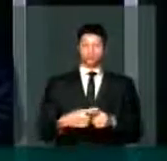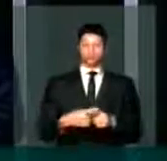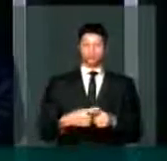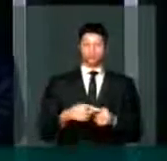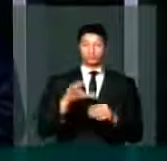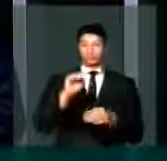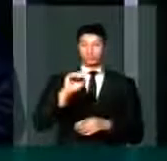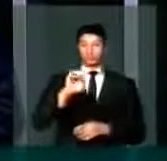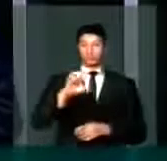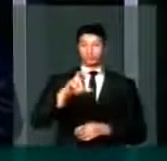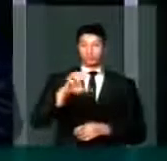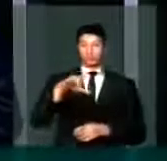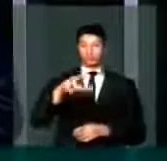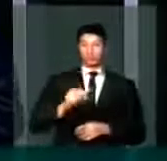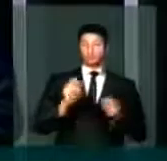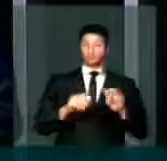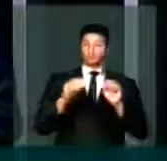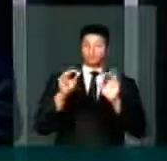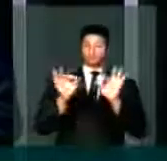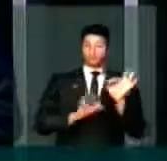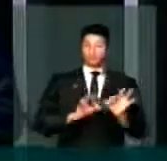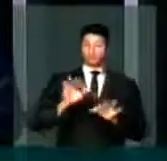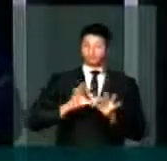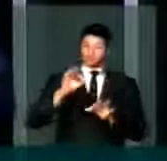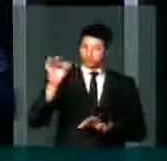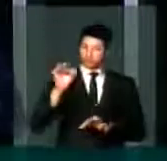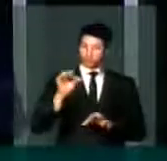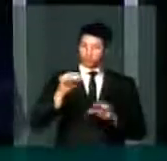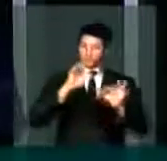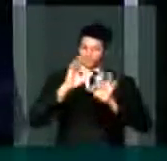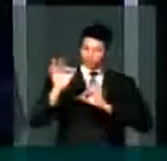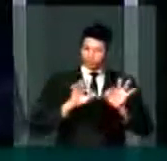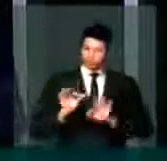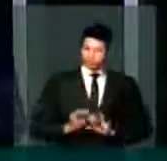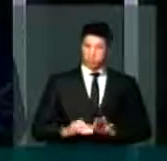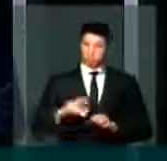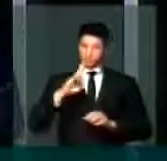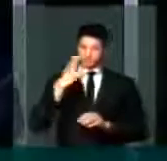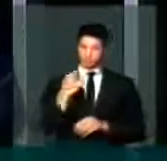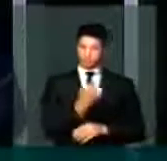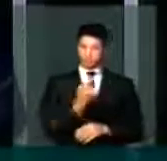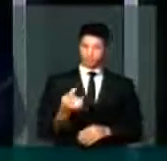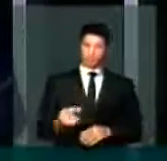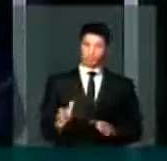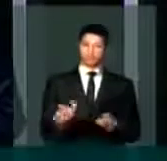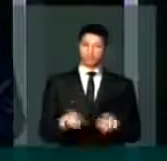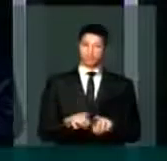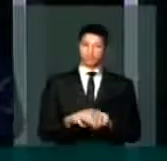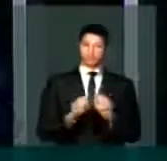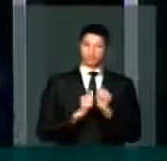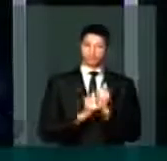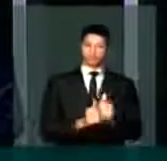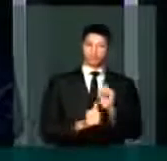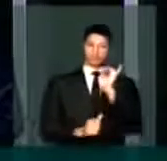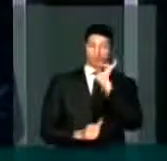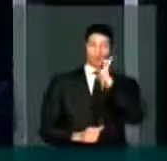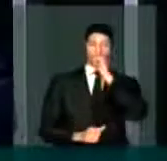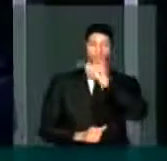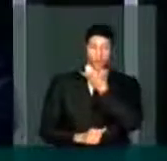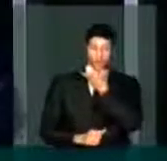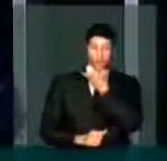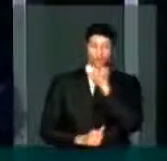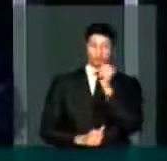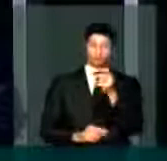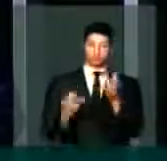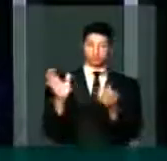a coerência, ela precisa ser medida no longo prazo, analisando-se a história de cada um e a sua conduta.